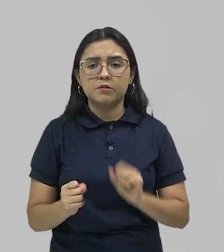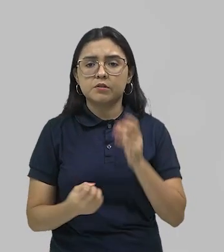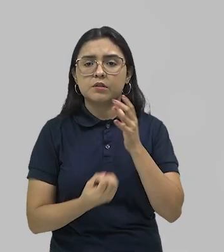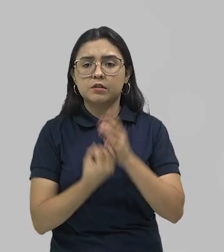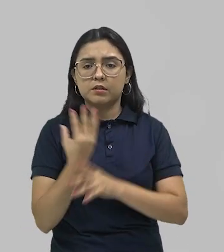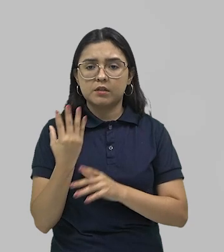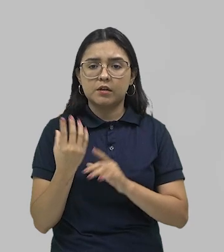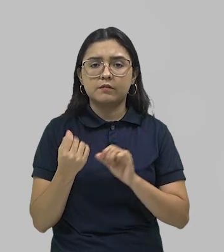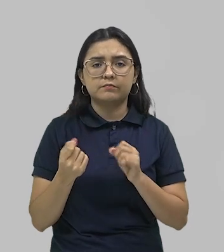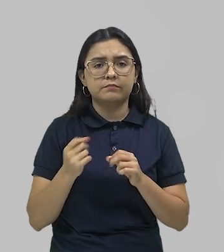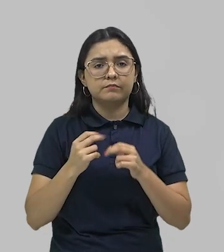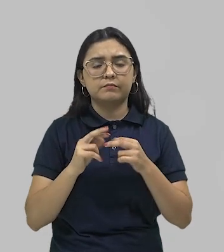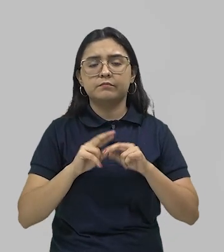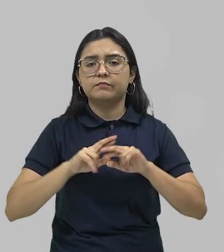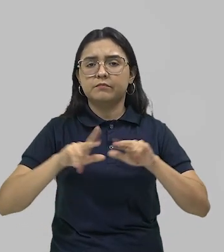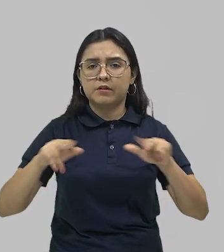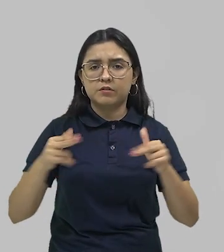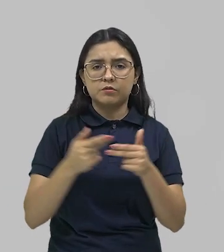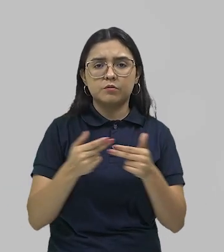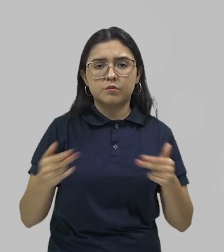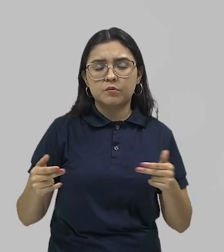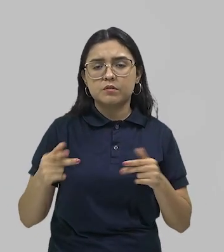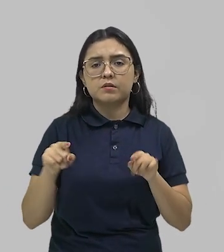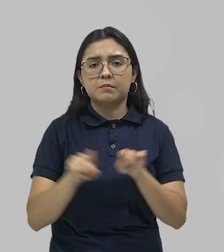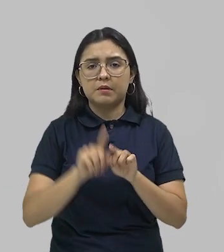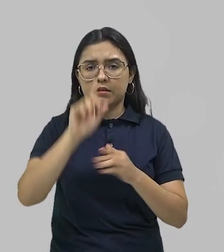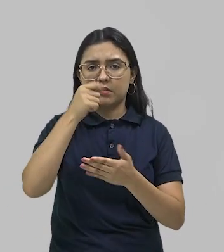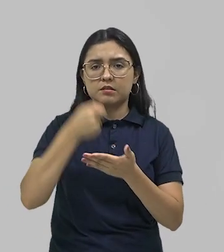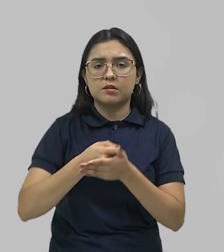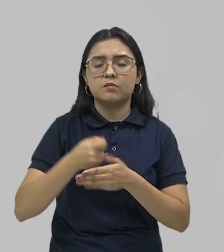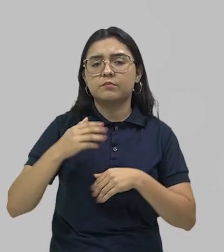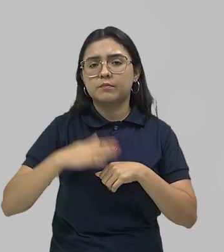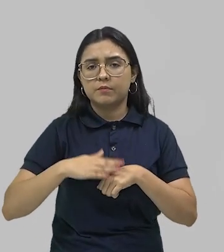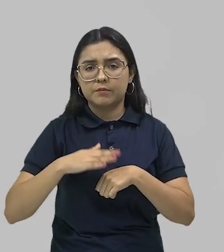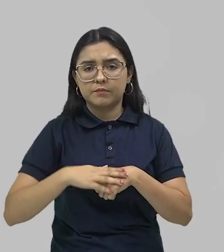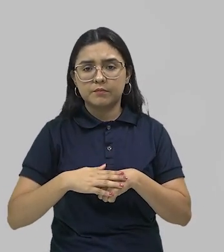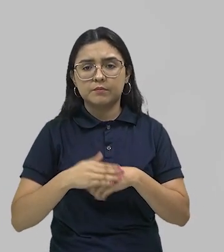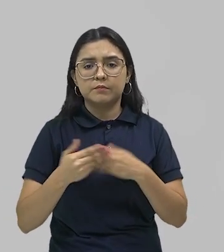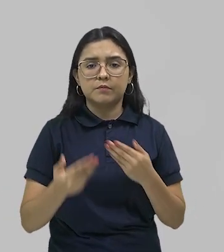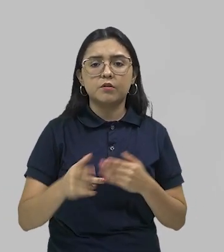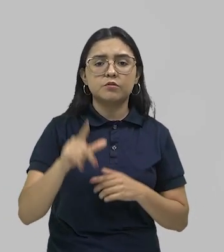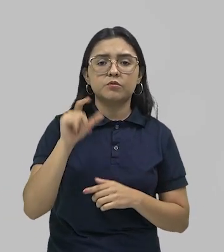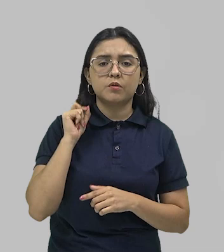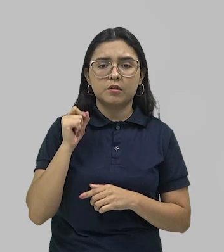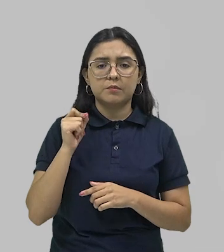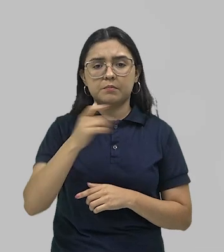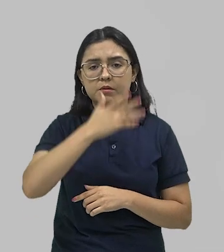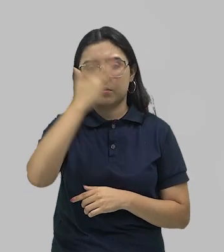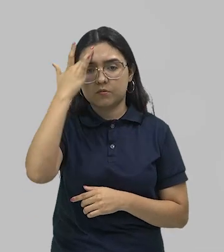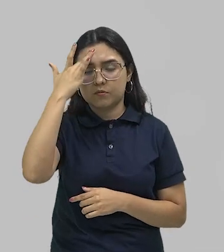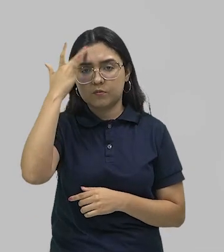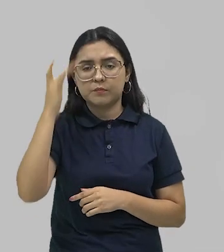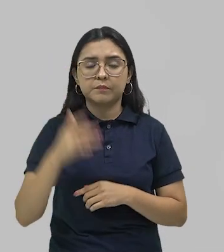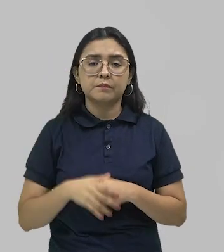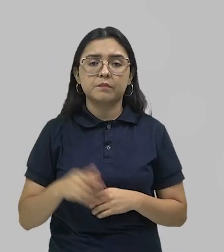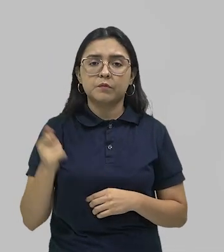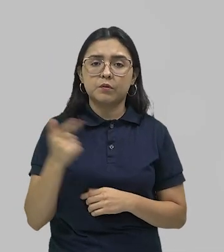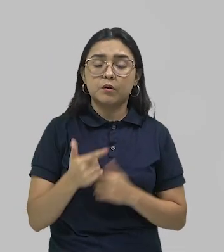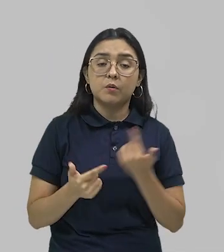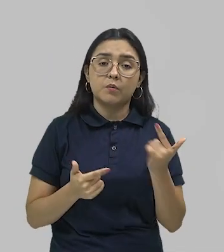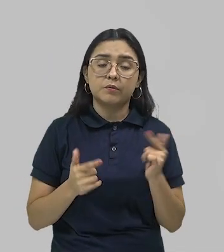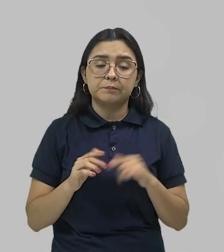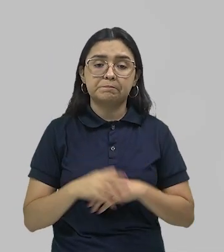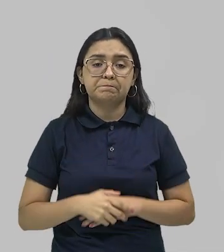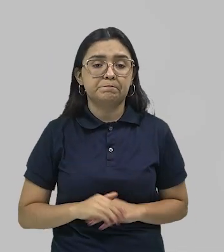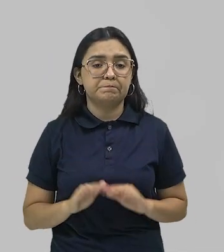ter decisões próprias. Então escolher uma pessoa em vez de outra, será que é base num algoritmo? E aí, como é que funciona? Então